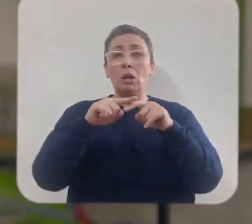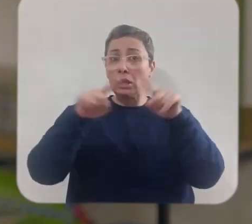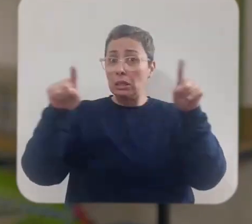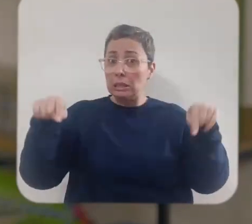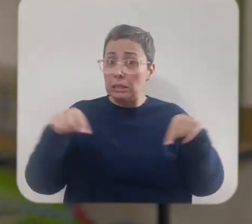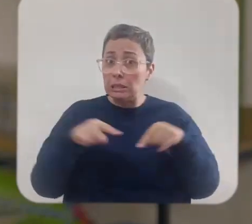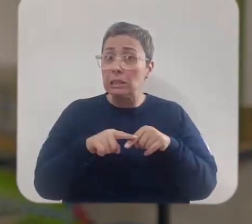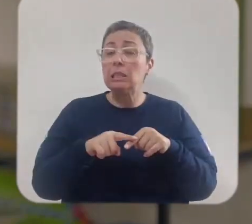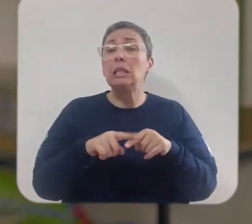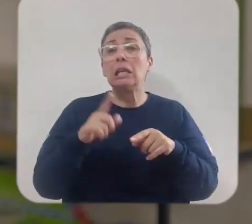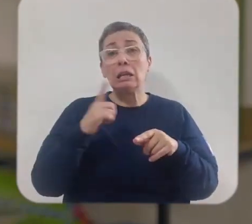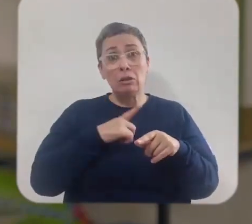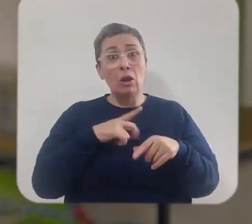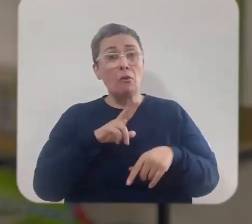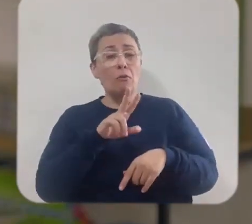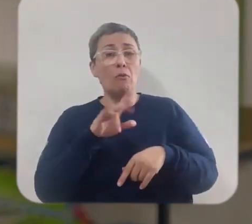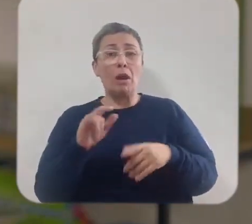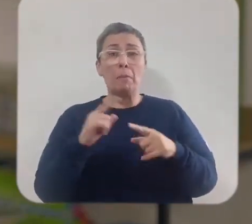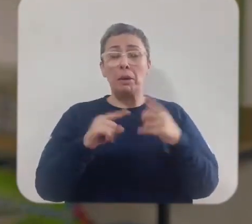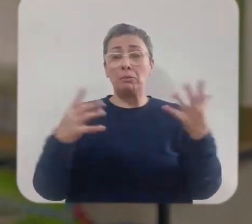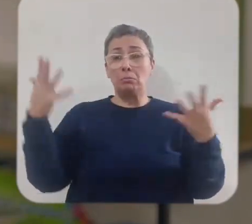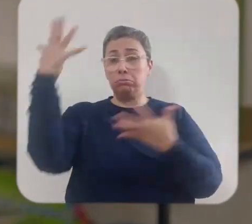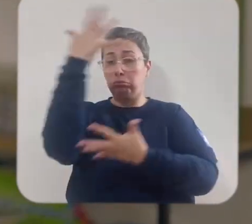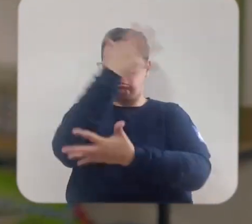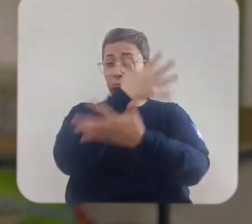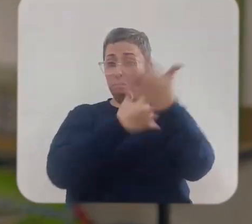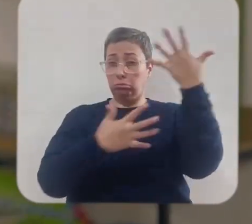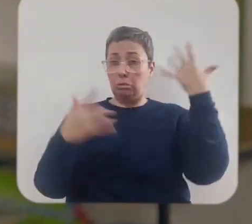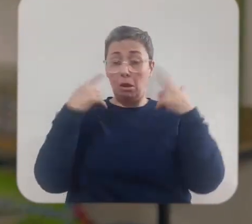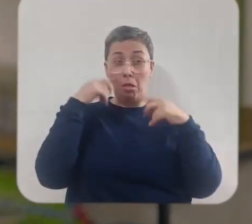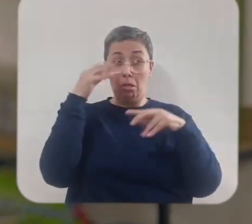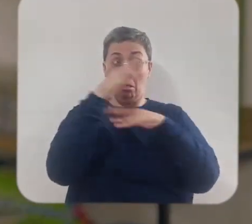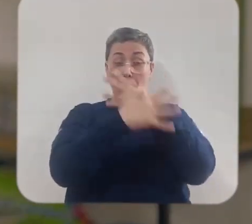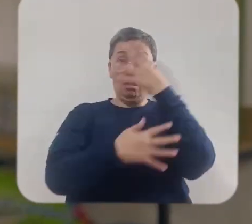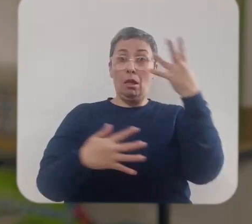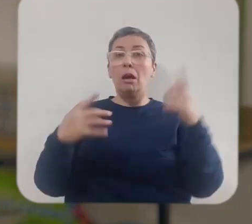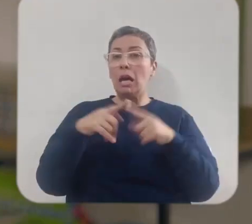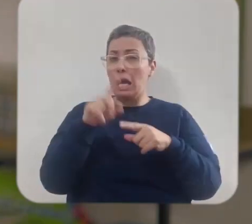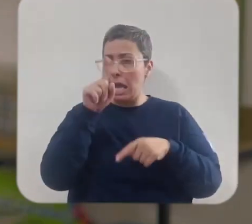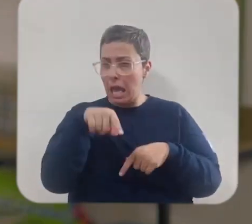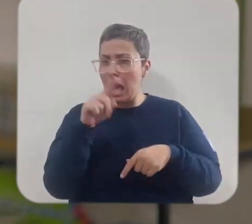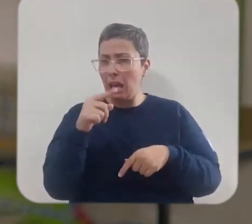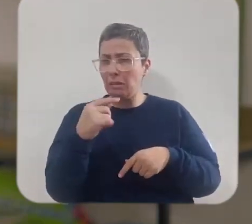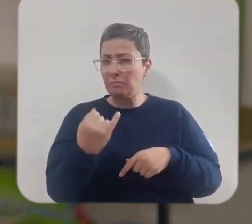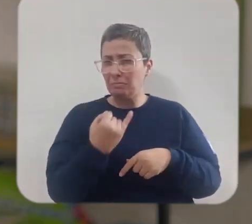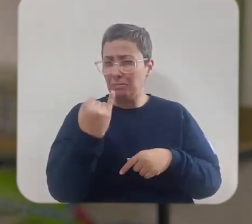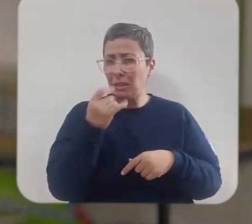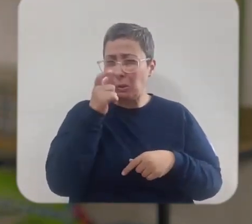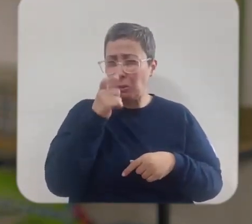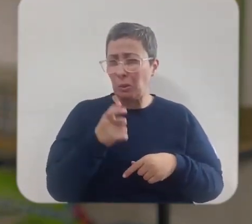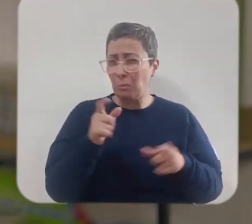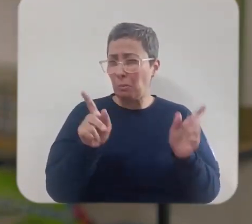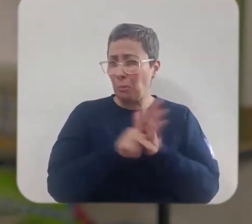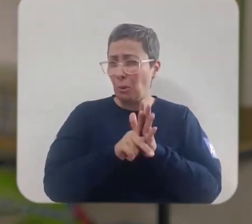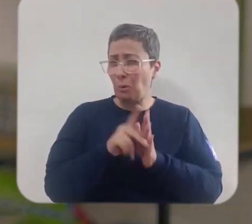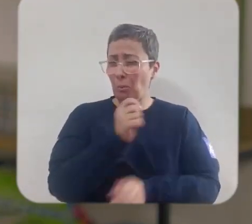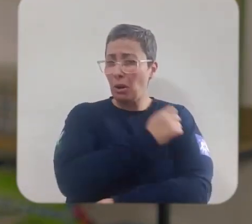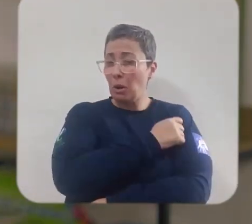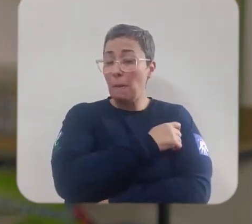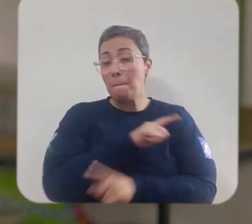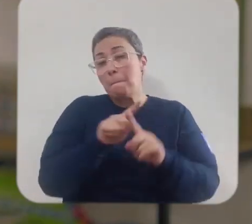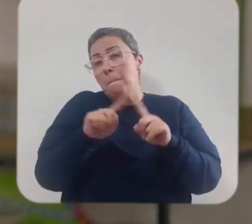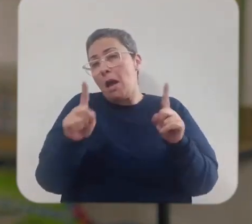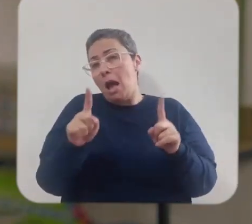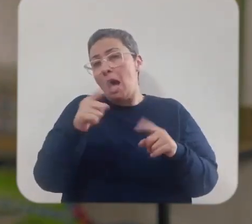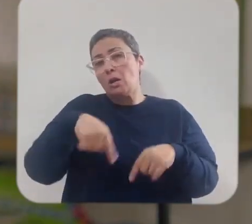aquele ambiente, ele vai ficando poluído visualmente. Será que isso é interessante para os educandos?